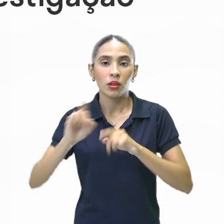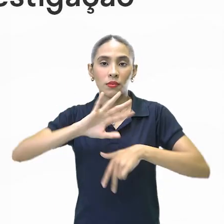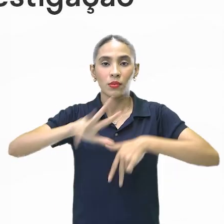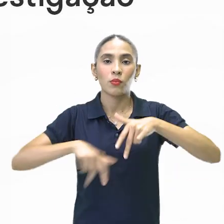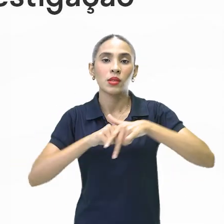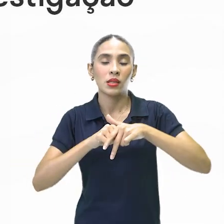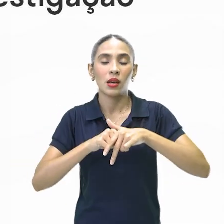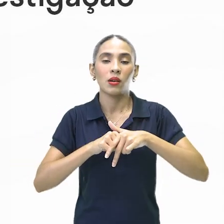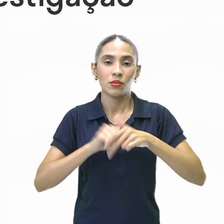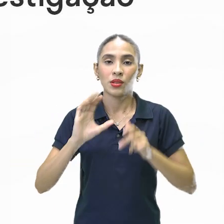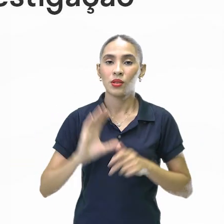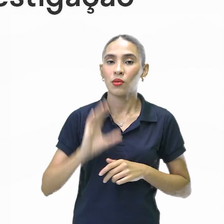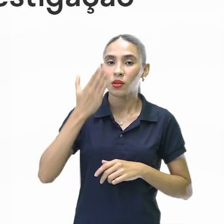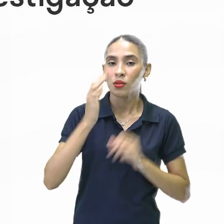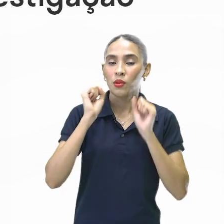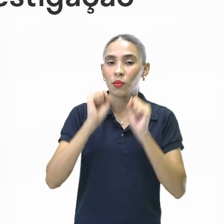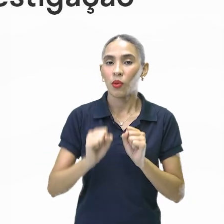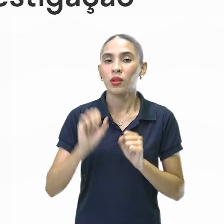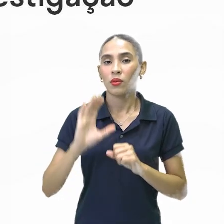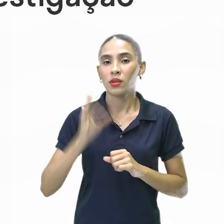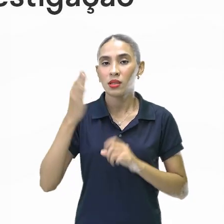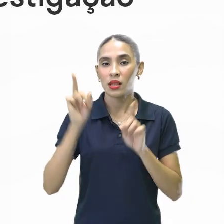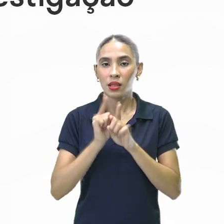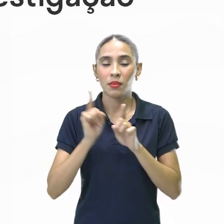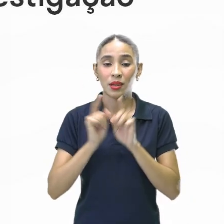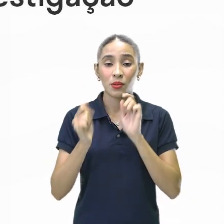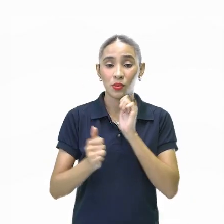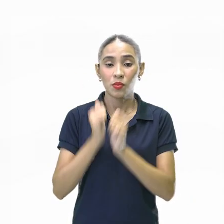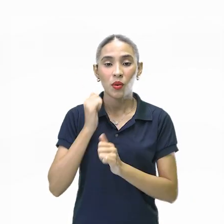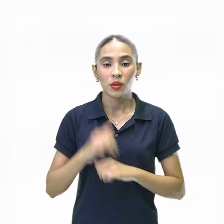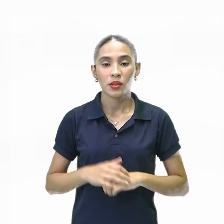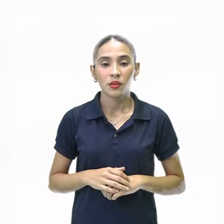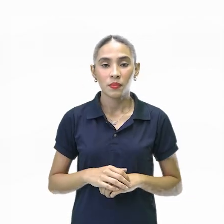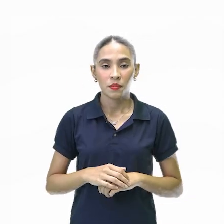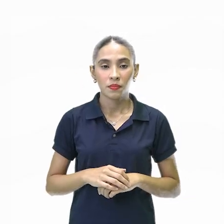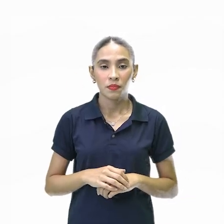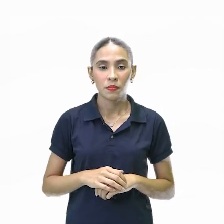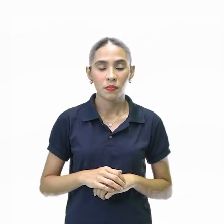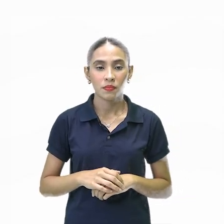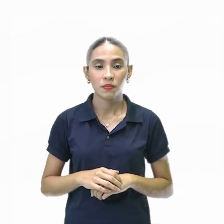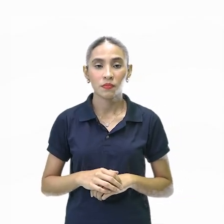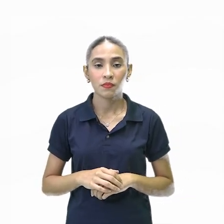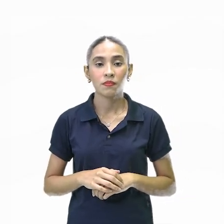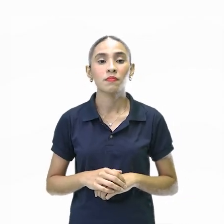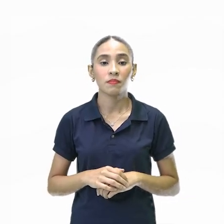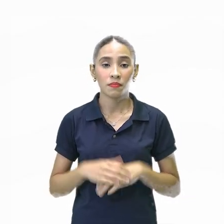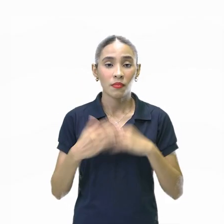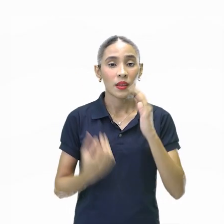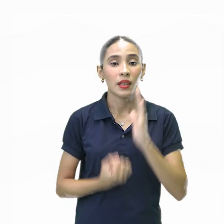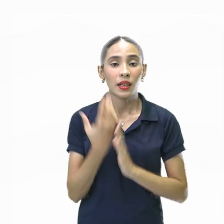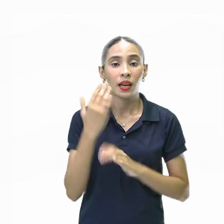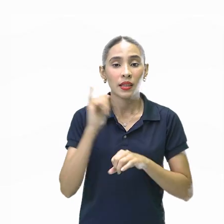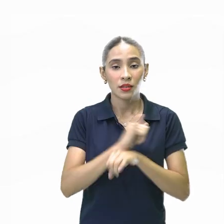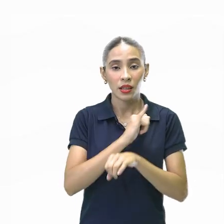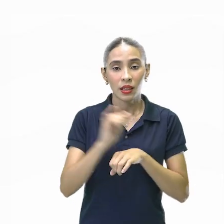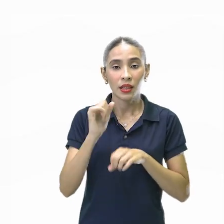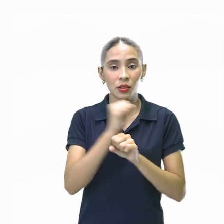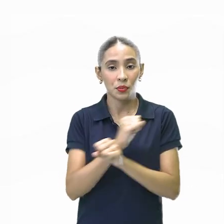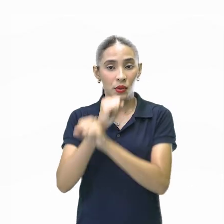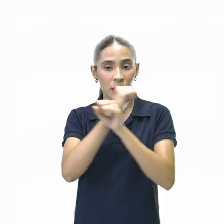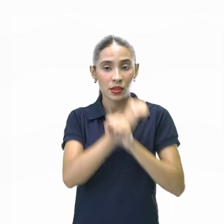essas situações que mancham a reputação do esporte, né? E estabelecer medidas de